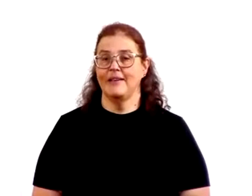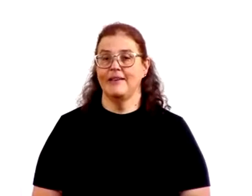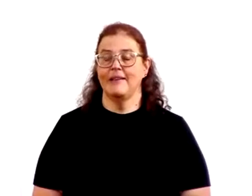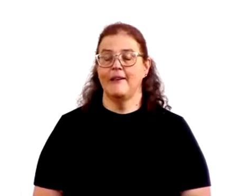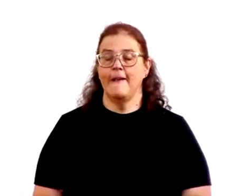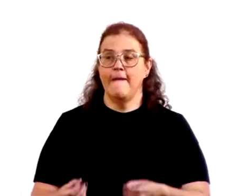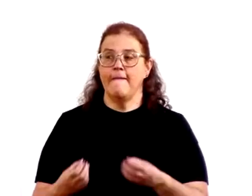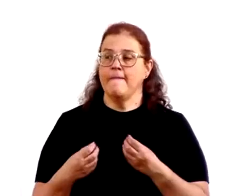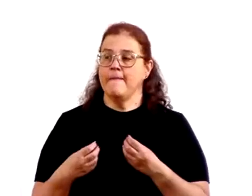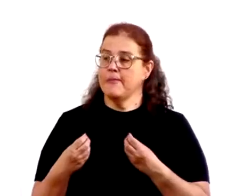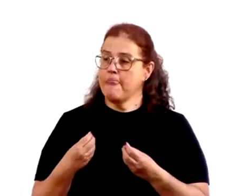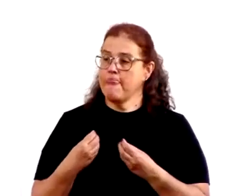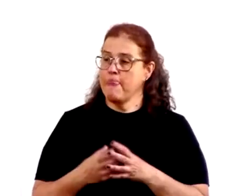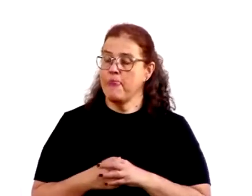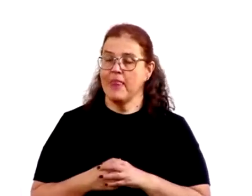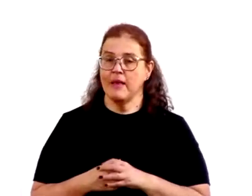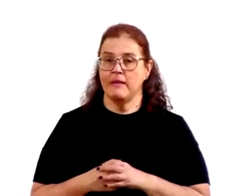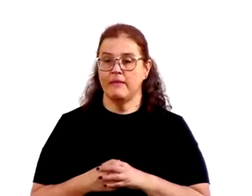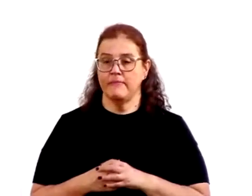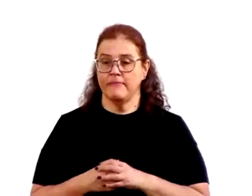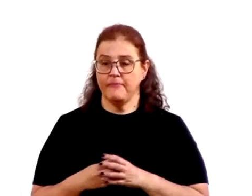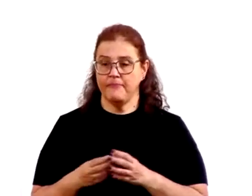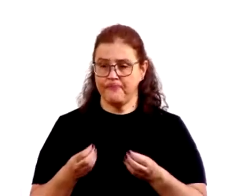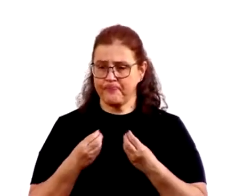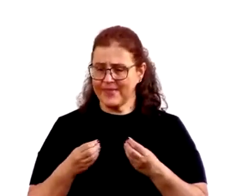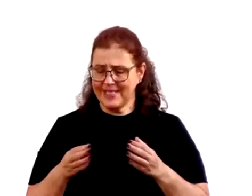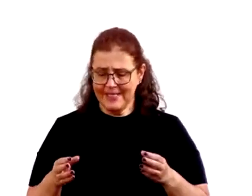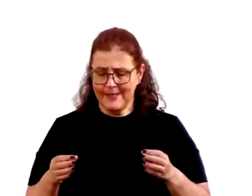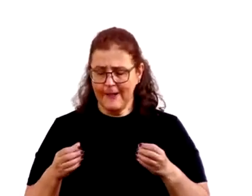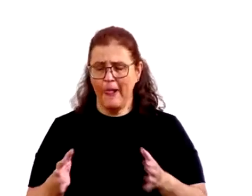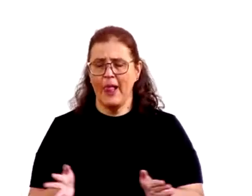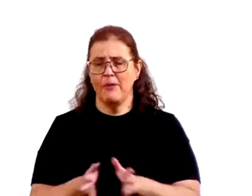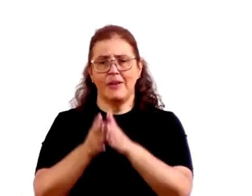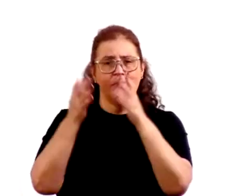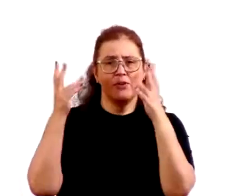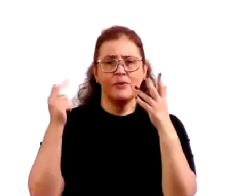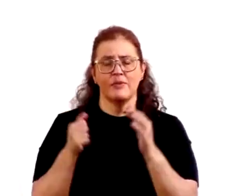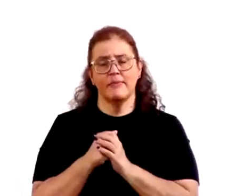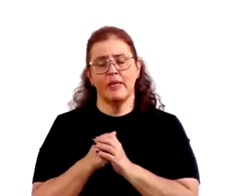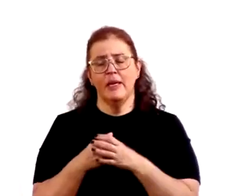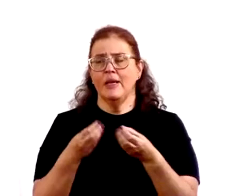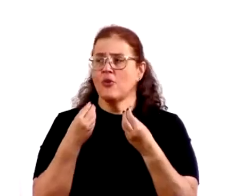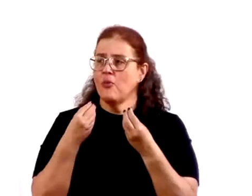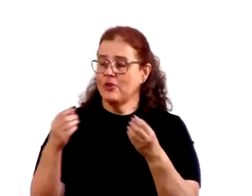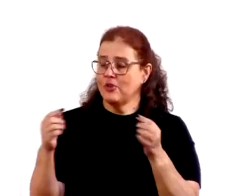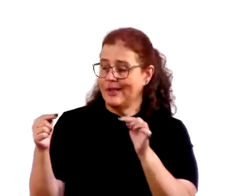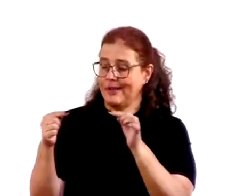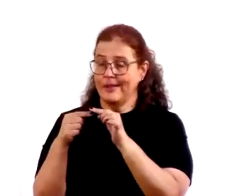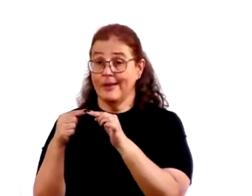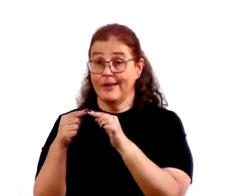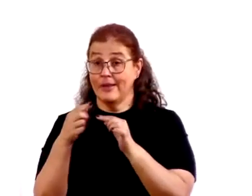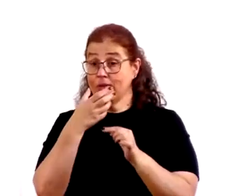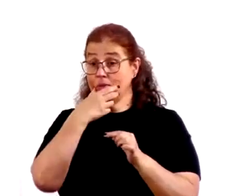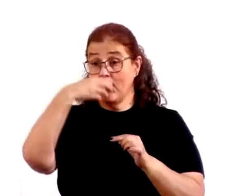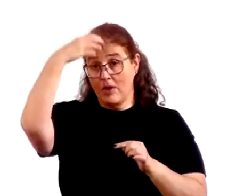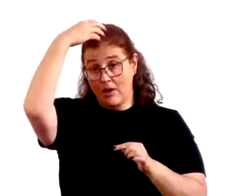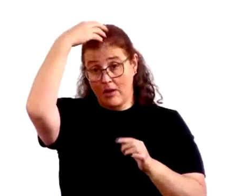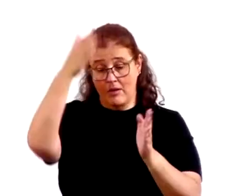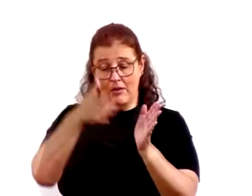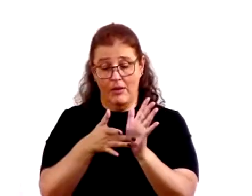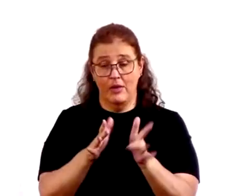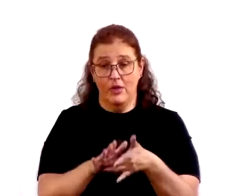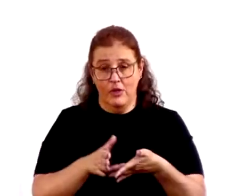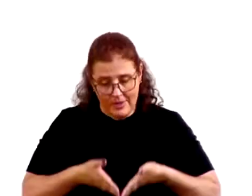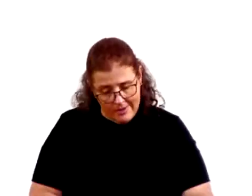conectado a Jesus? Como isso está conectado ao seu nascimento, que nós comemoramos ontem, o seu